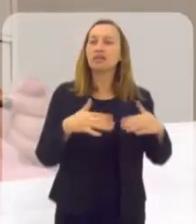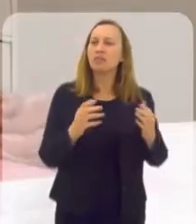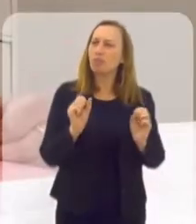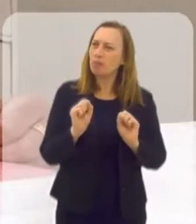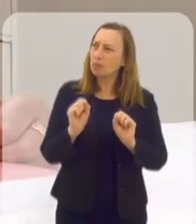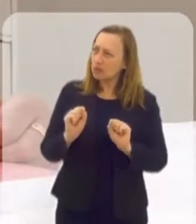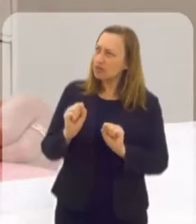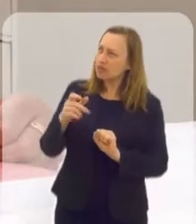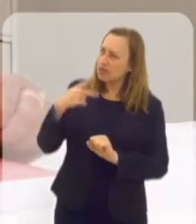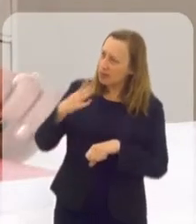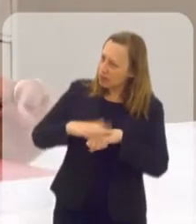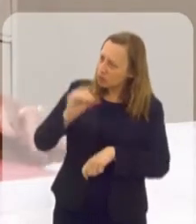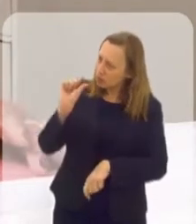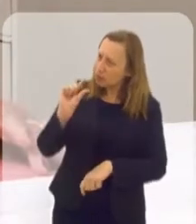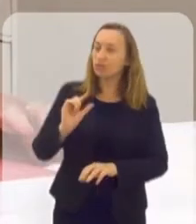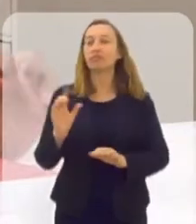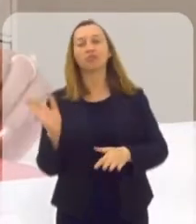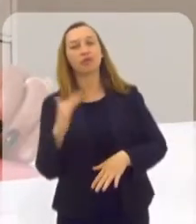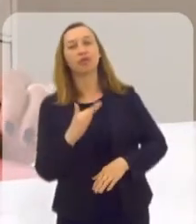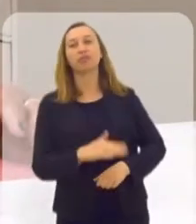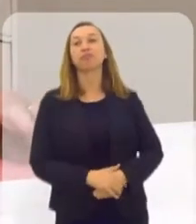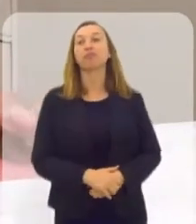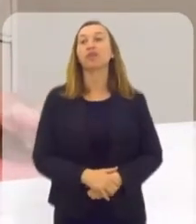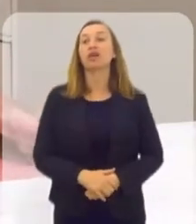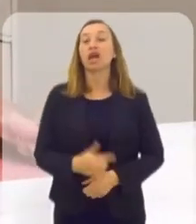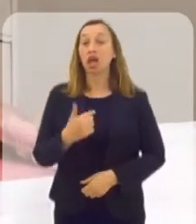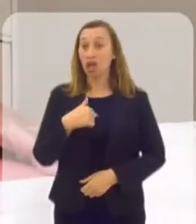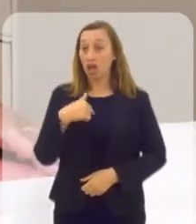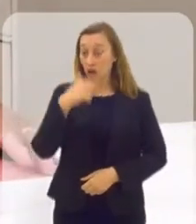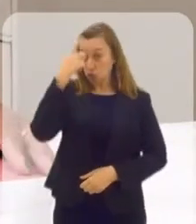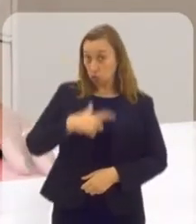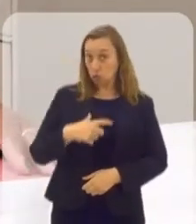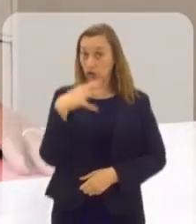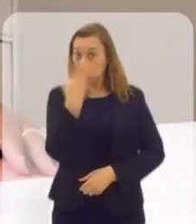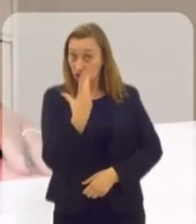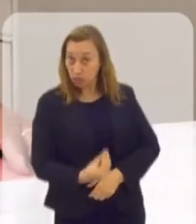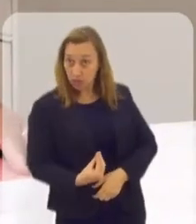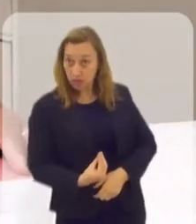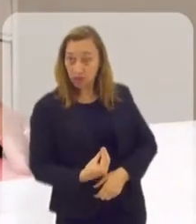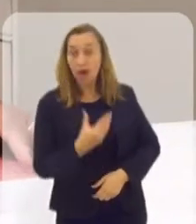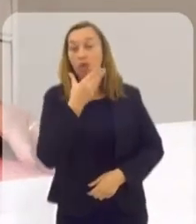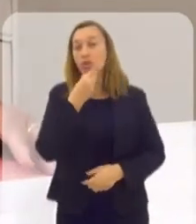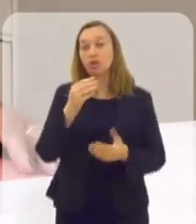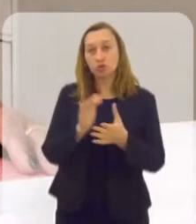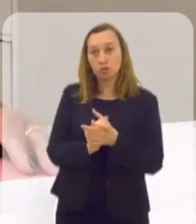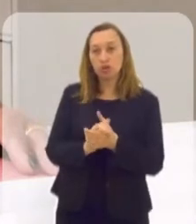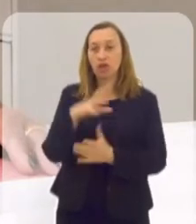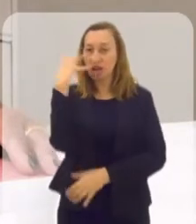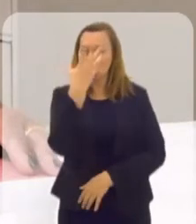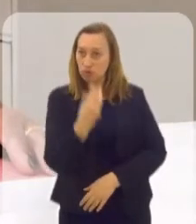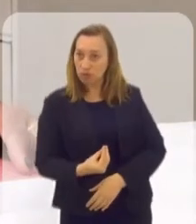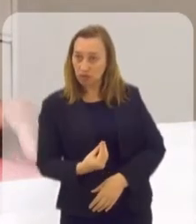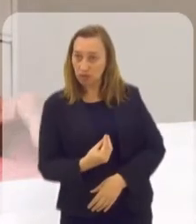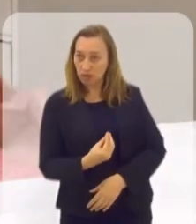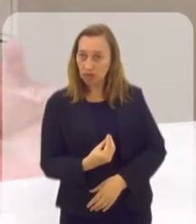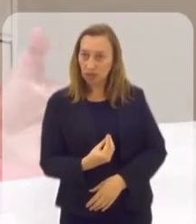Então vamos voltar um pouquinho. Vamos lá. Eu sou espírita, meu marido é